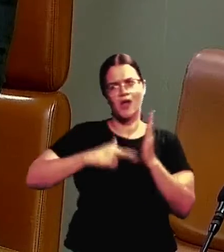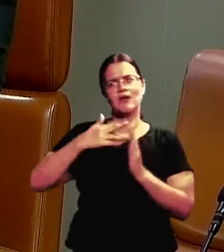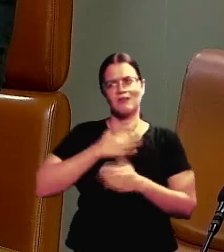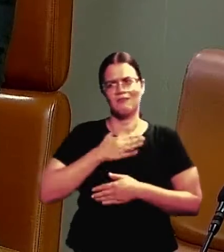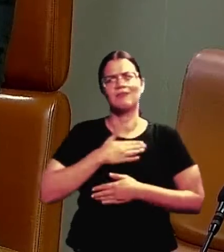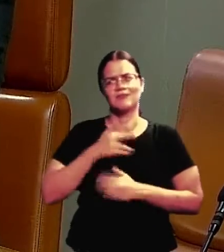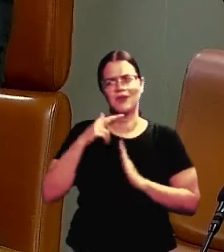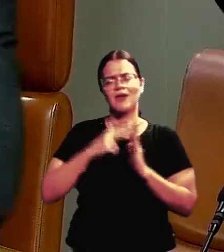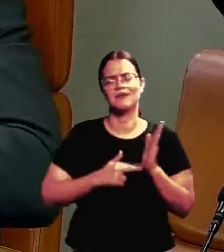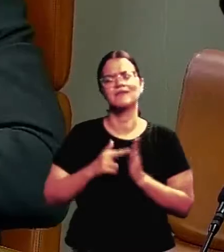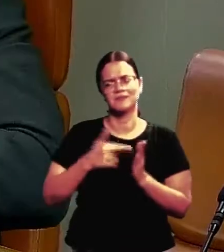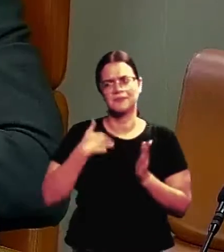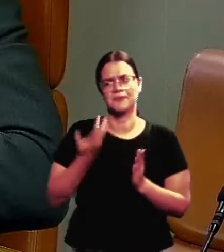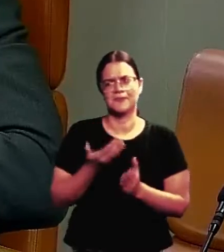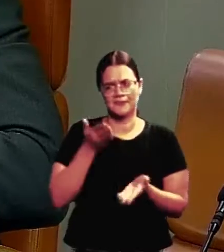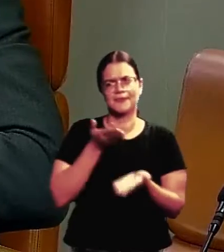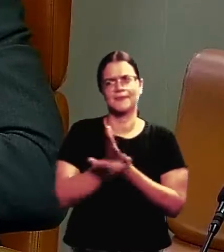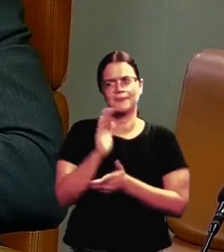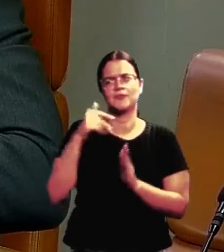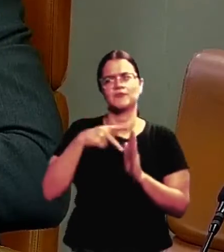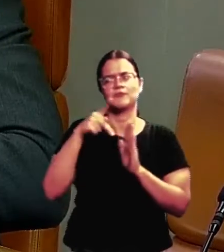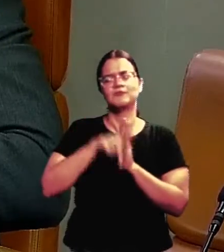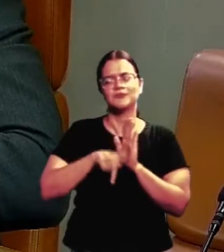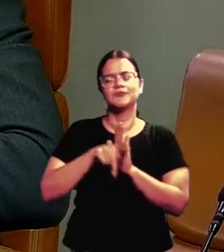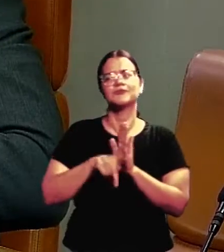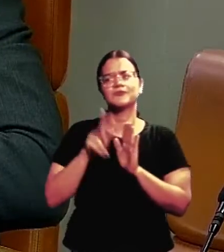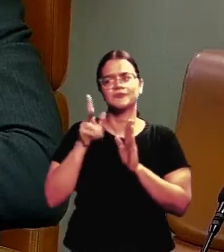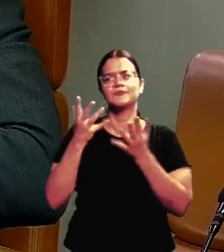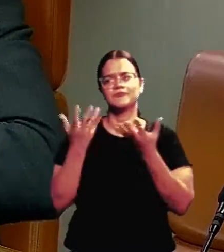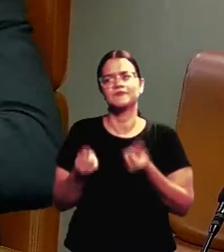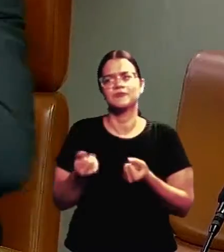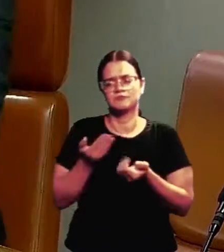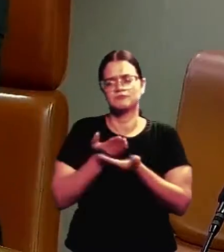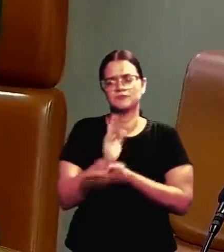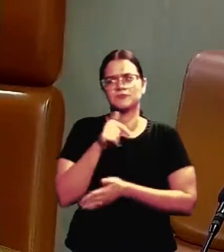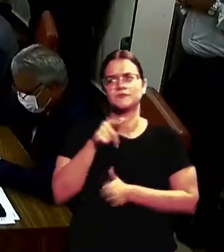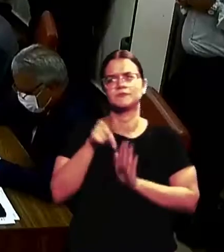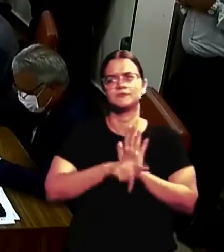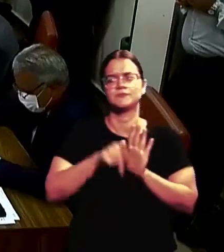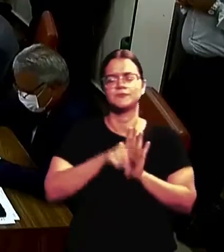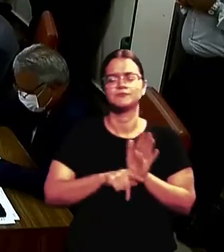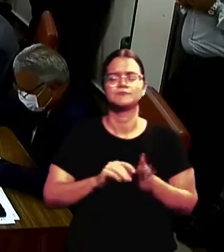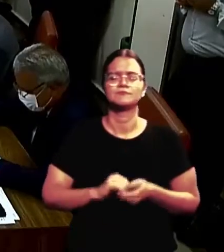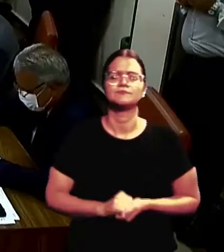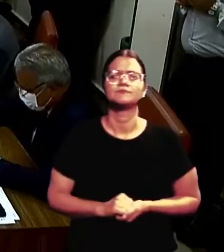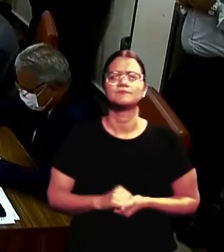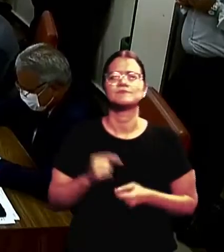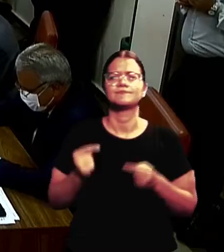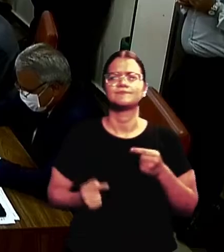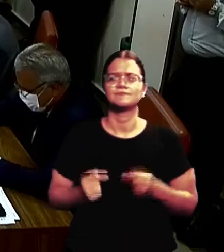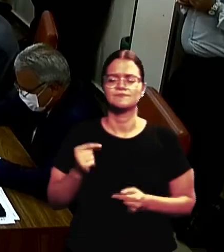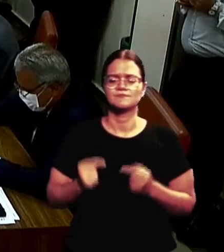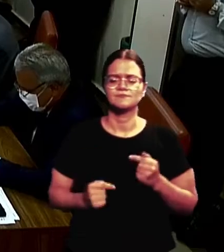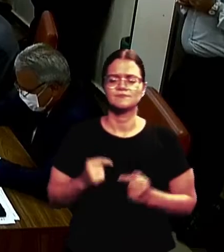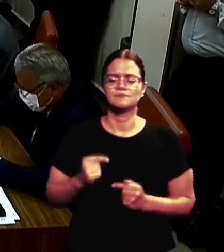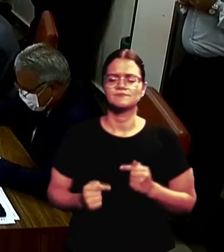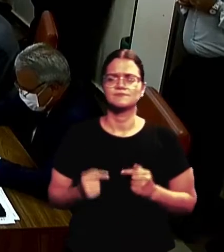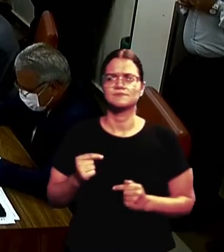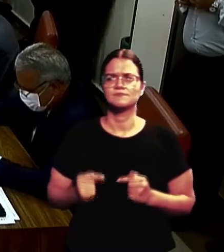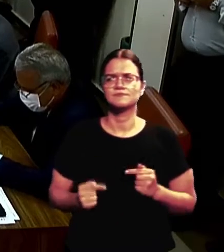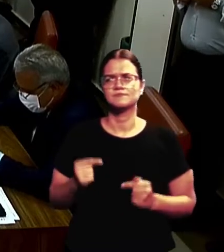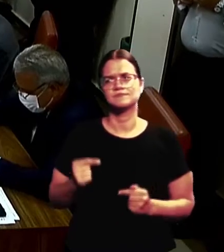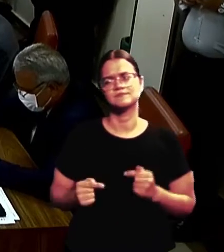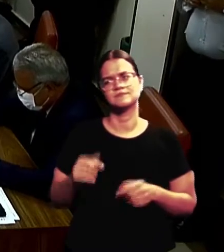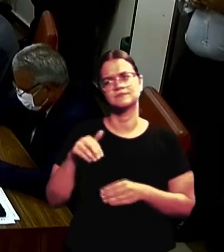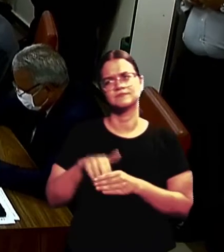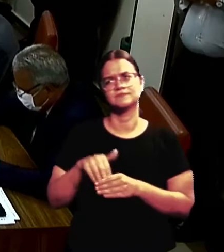esse projeto, né, e vamos acompanhar então todos aí pela aprovação. O projeto está em discussão, o